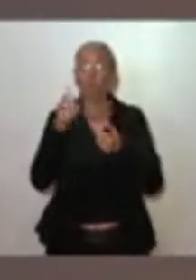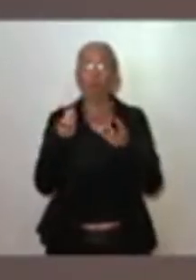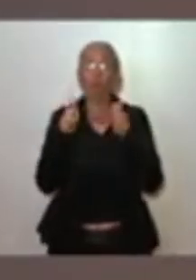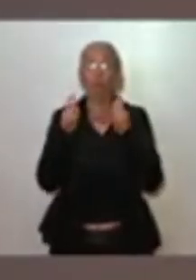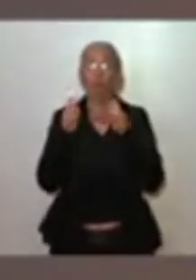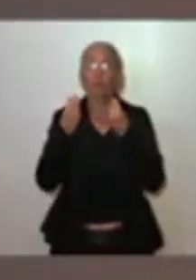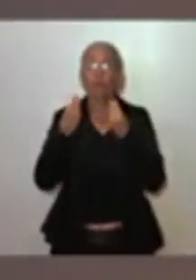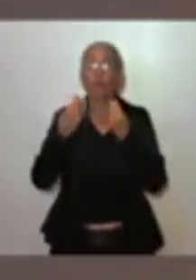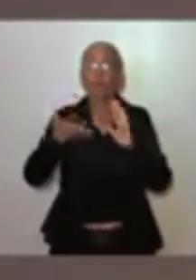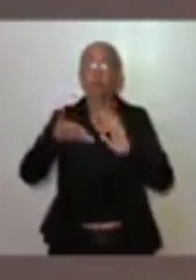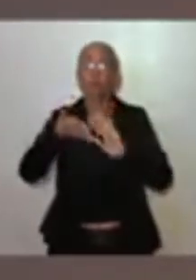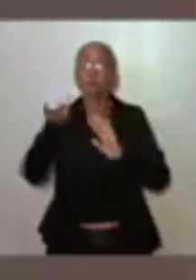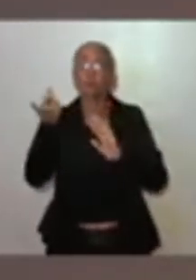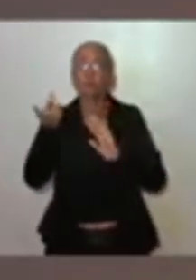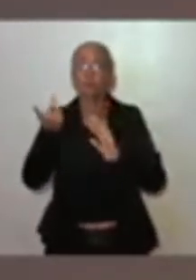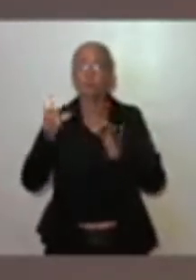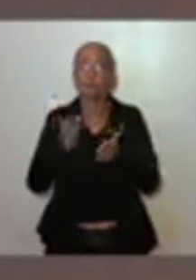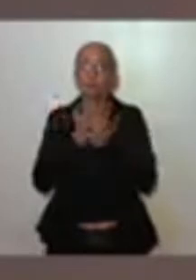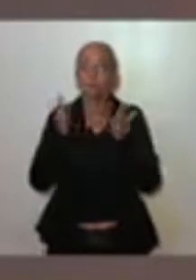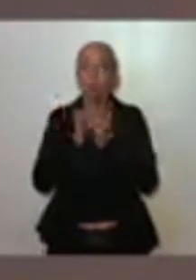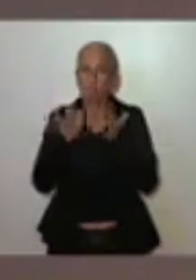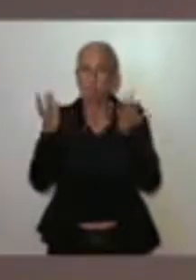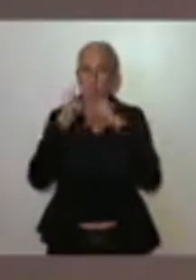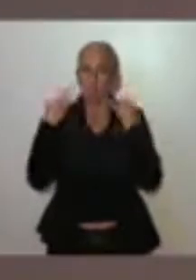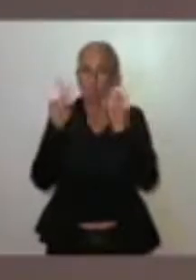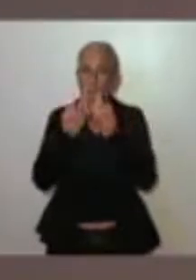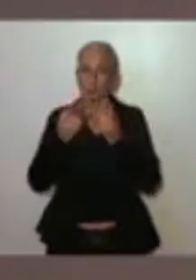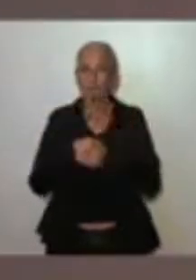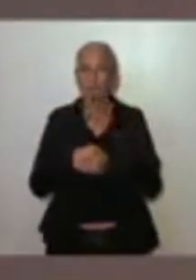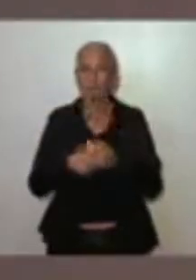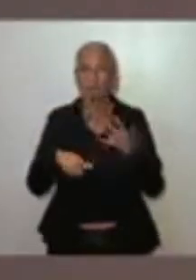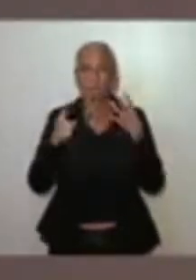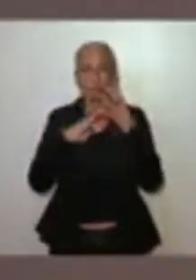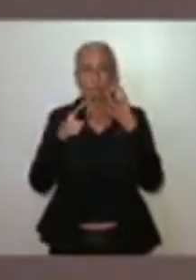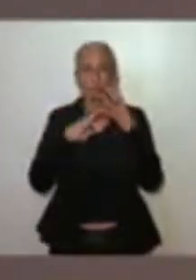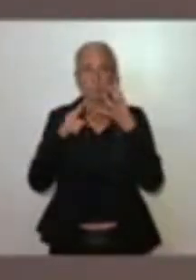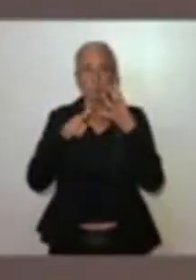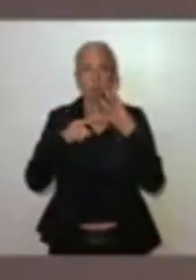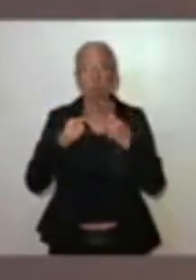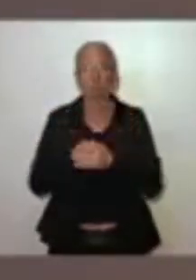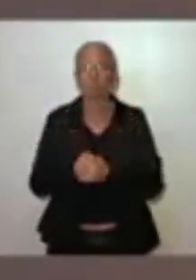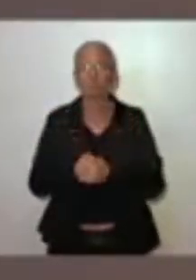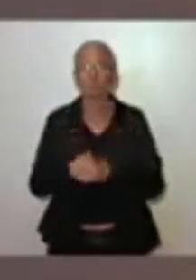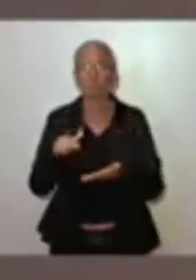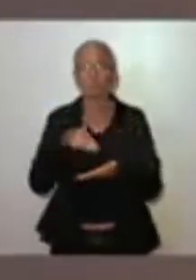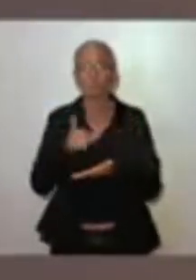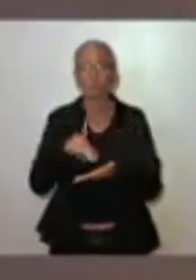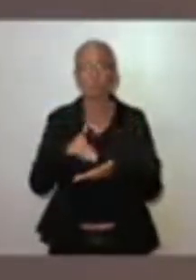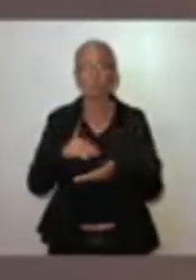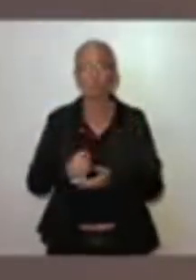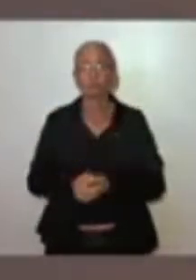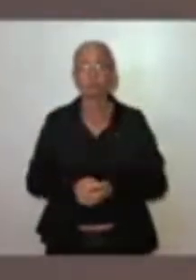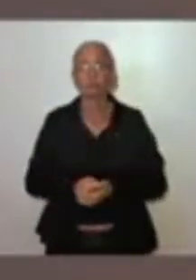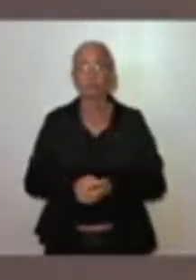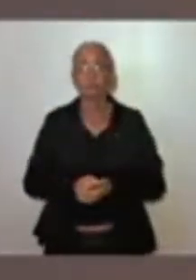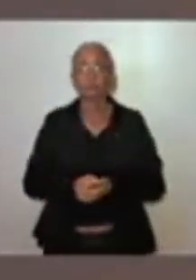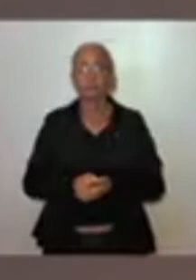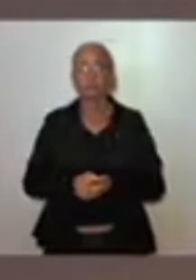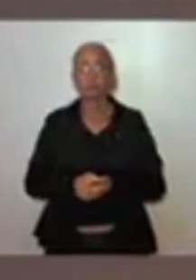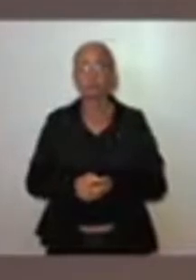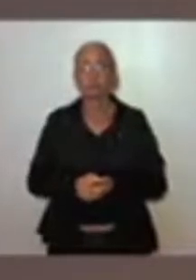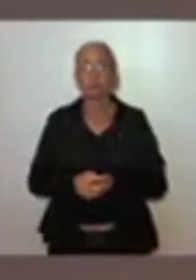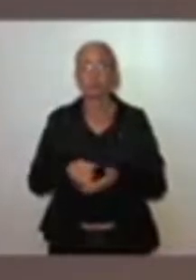as pessoas da pobreza quarto item secretária da